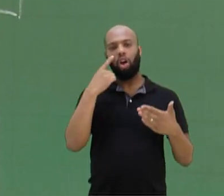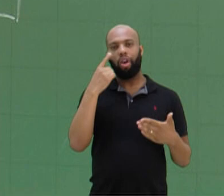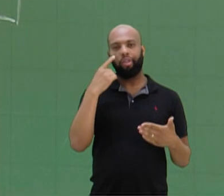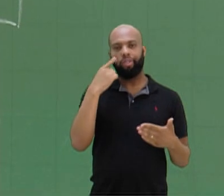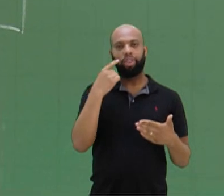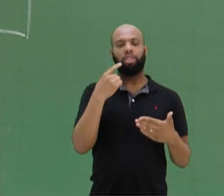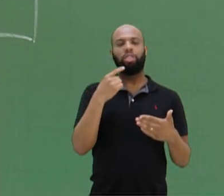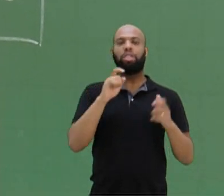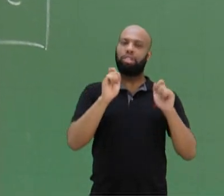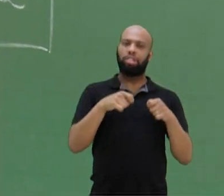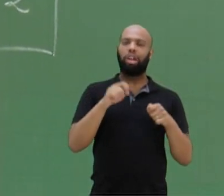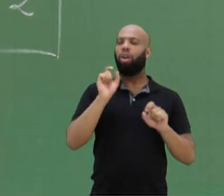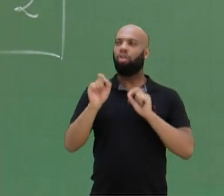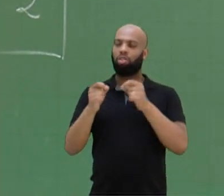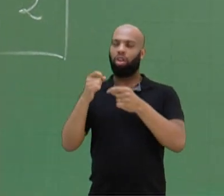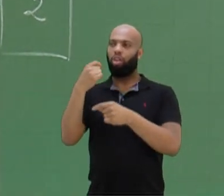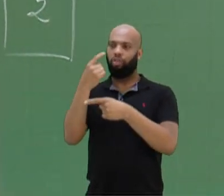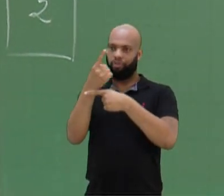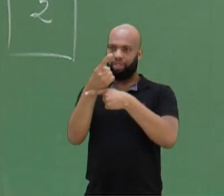Ainda por 2.